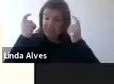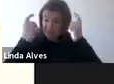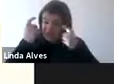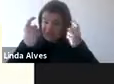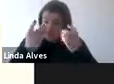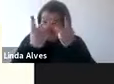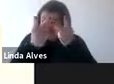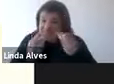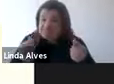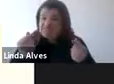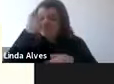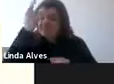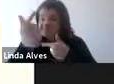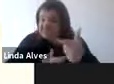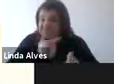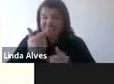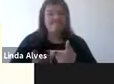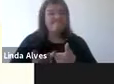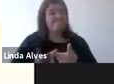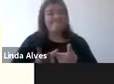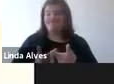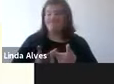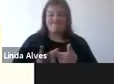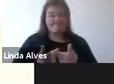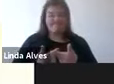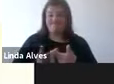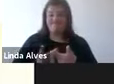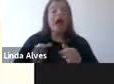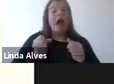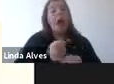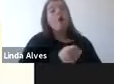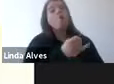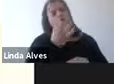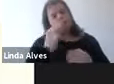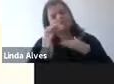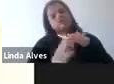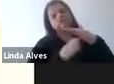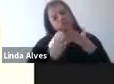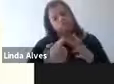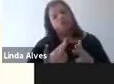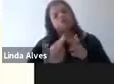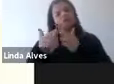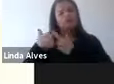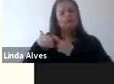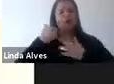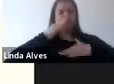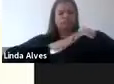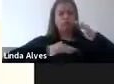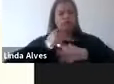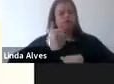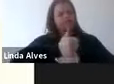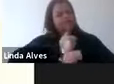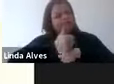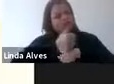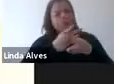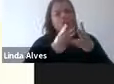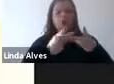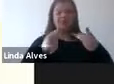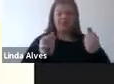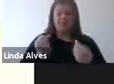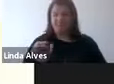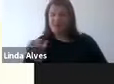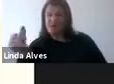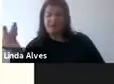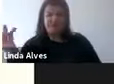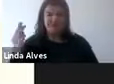né? Alguns são extremamente responsáveis que vão querer um profissional bem qualificado. Tem muitos que não estão nem ligando